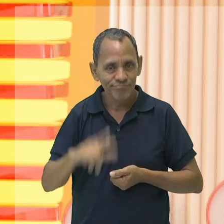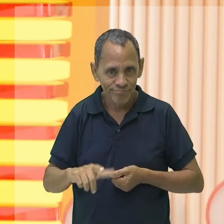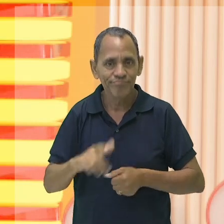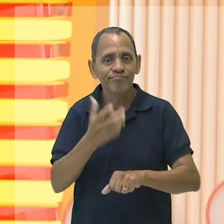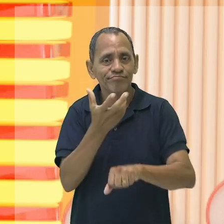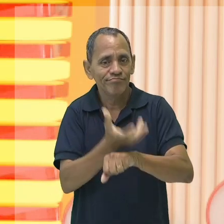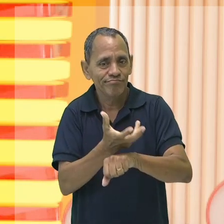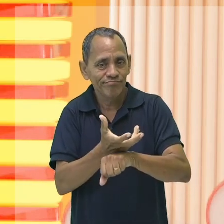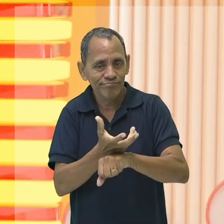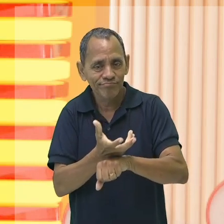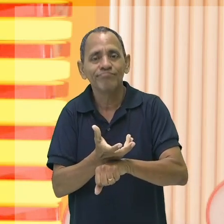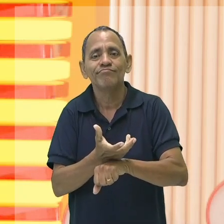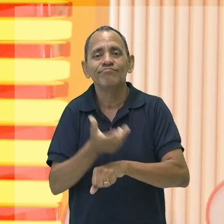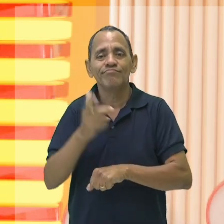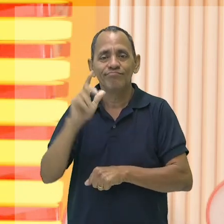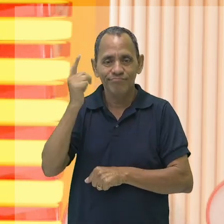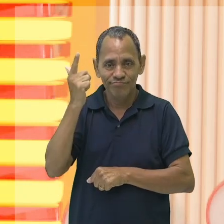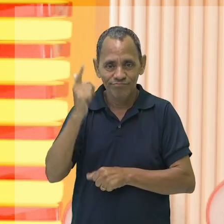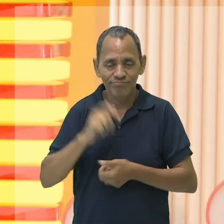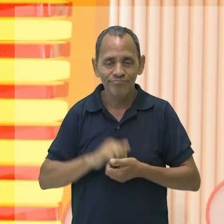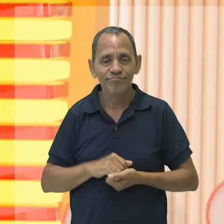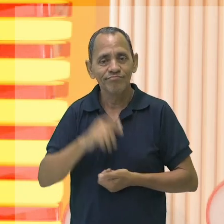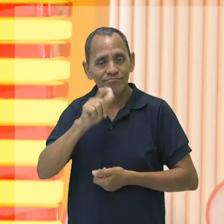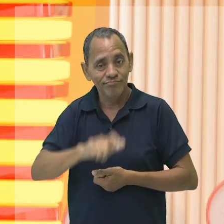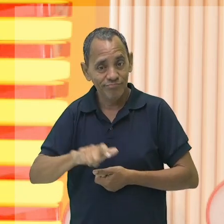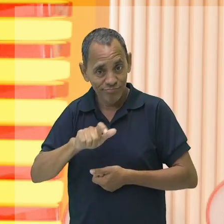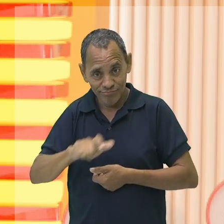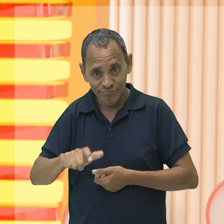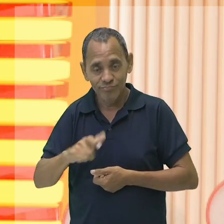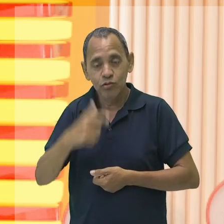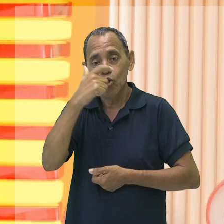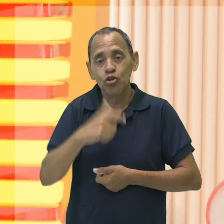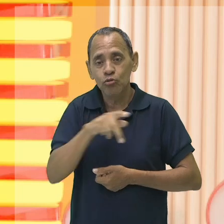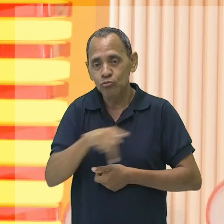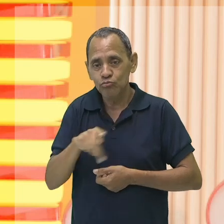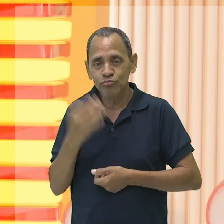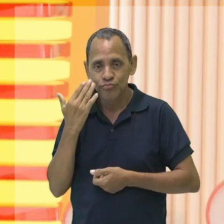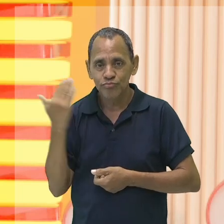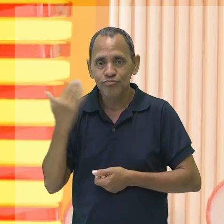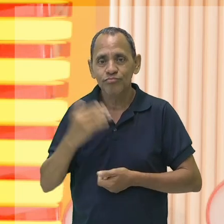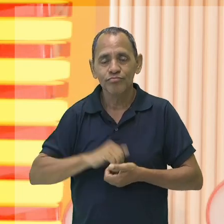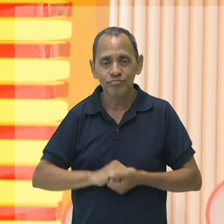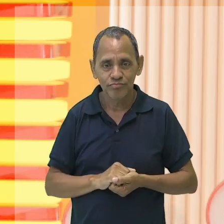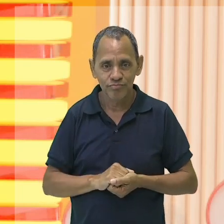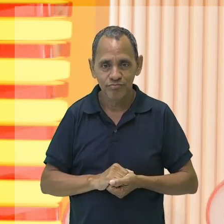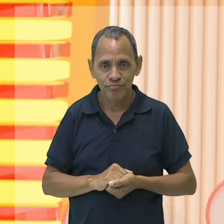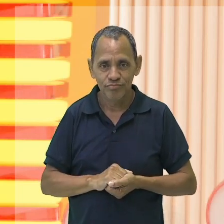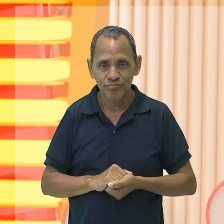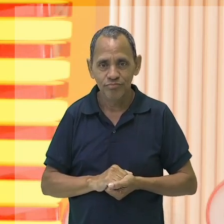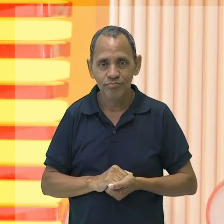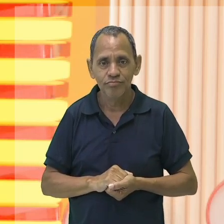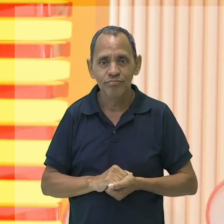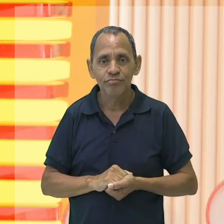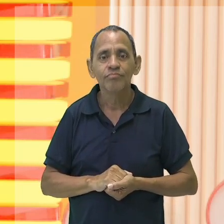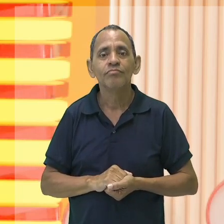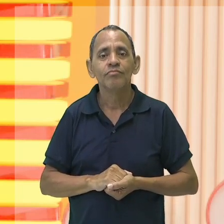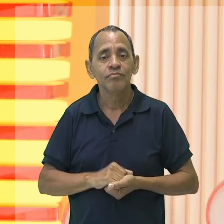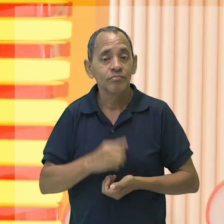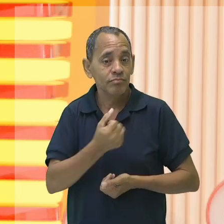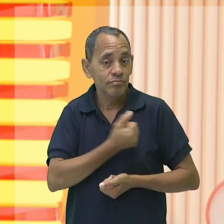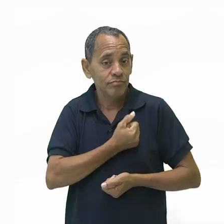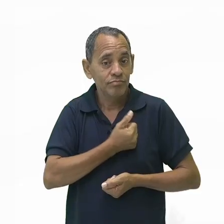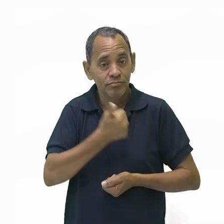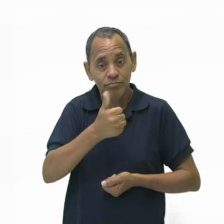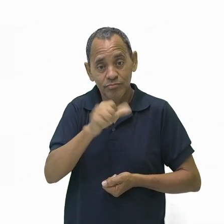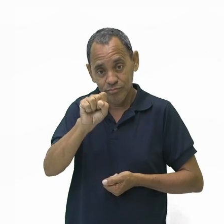professor Jefferson, mais uma vez. Estamos aqui na nossa unidade 3, certo? Agora, pessoal, nós vamos ter a aula de número 18. Vamos lá